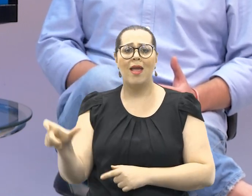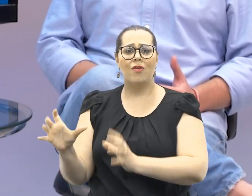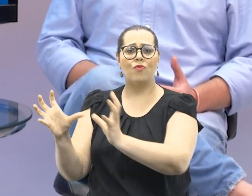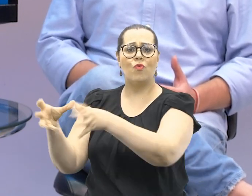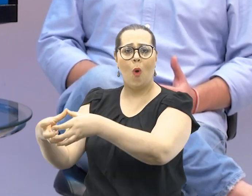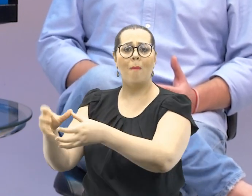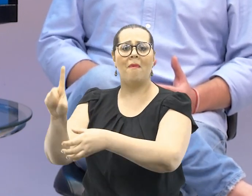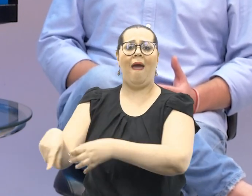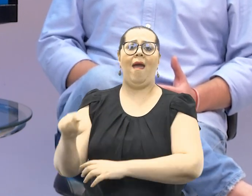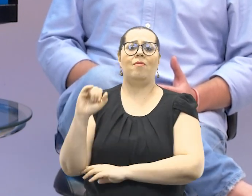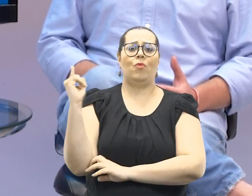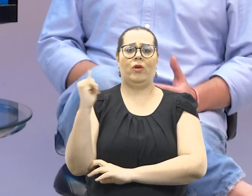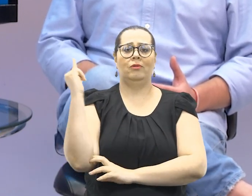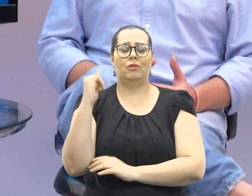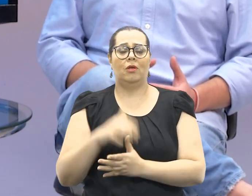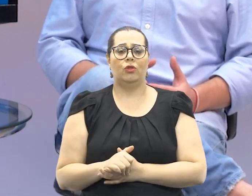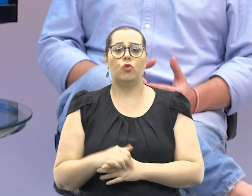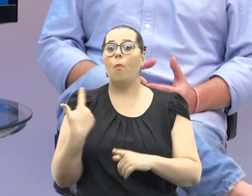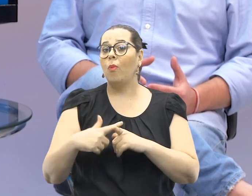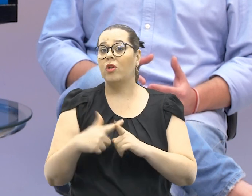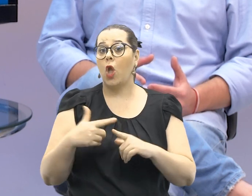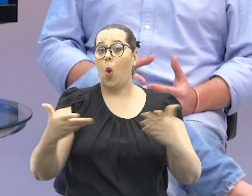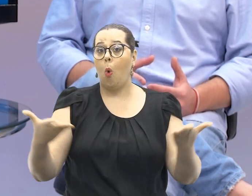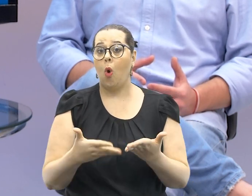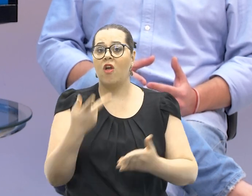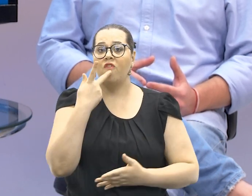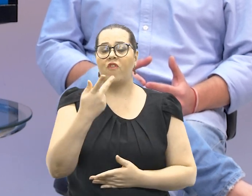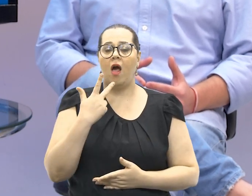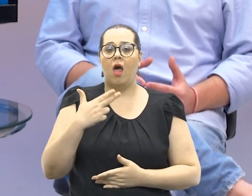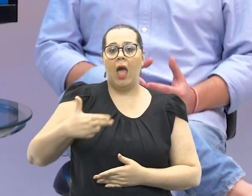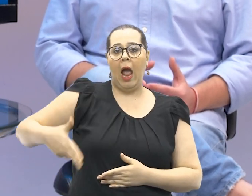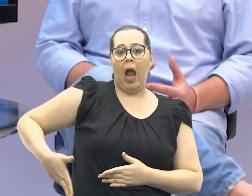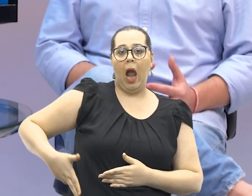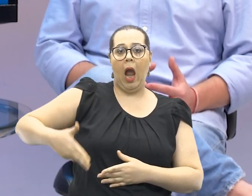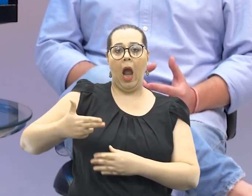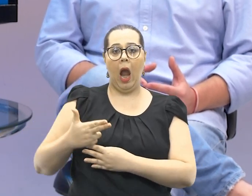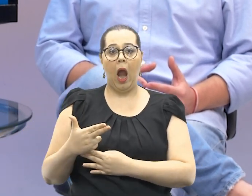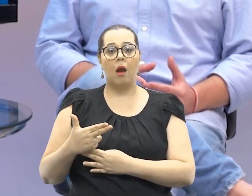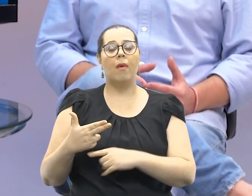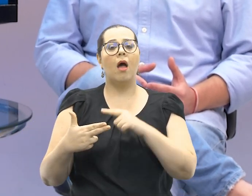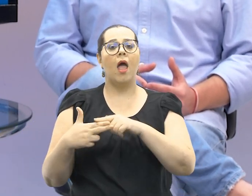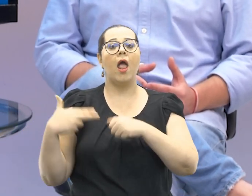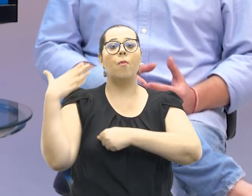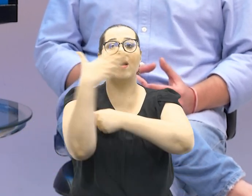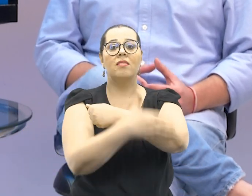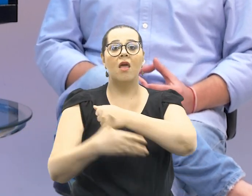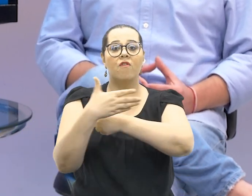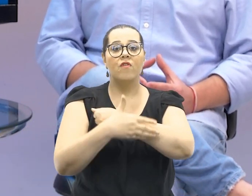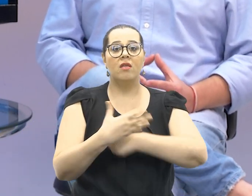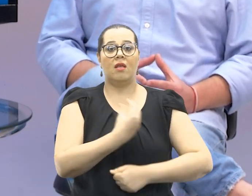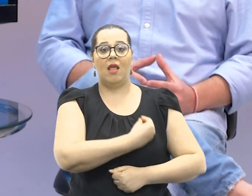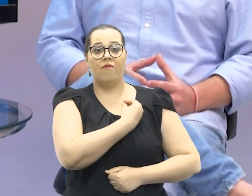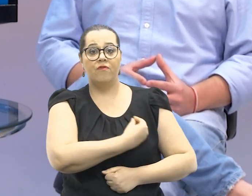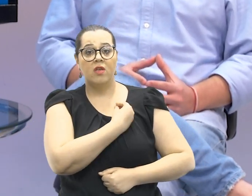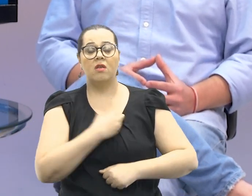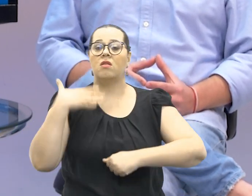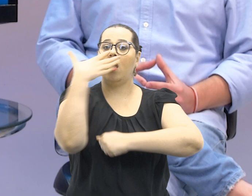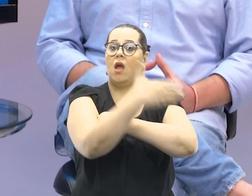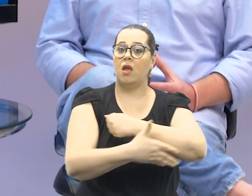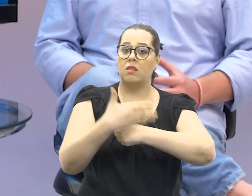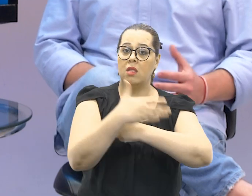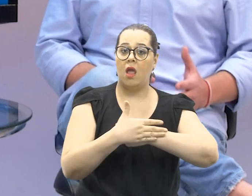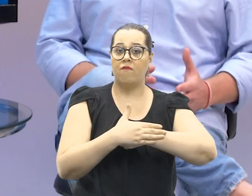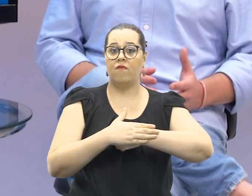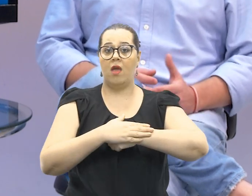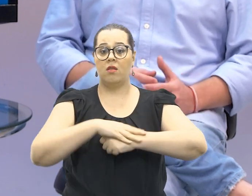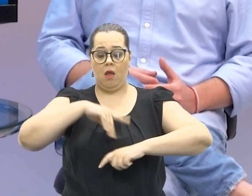segmento. Hoje a gente fala que armas é em defesa da vida, em defesa da democracia, em defesa do